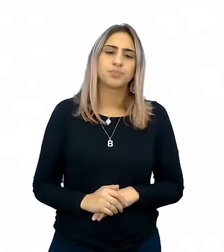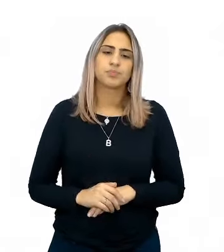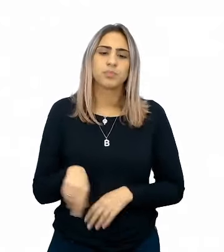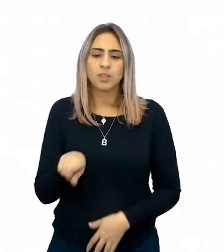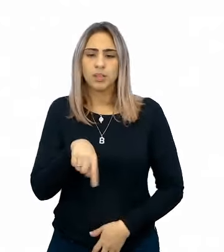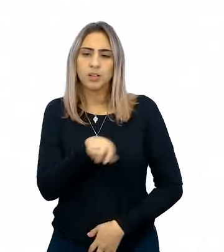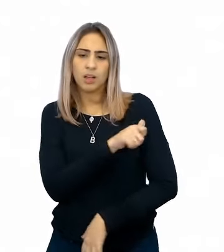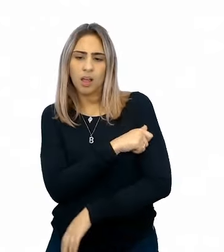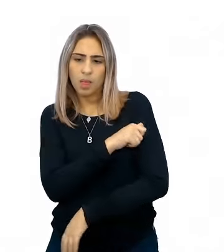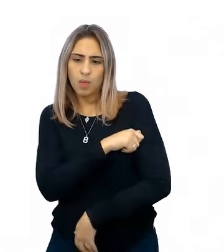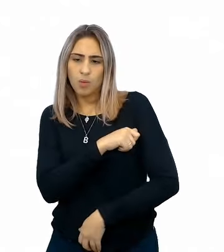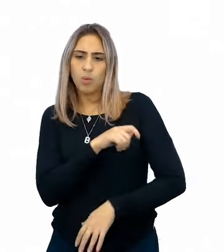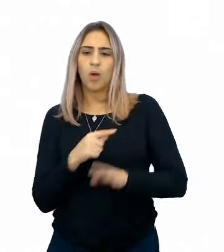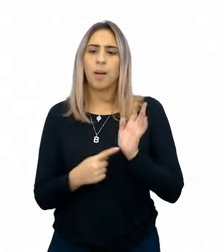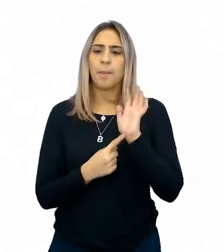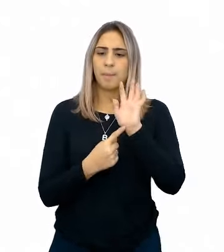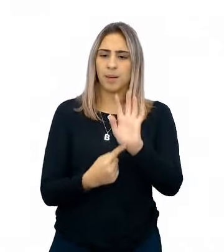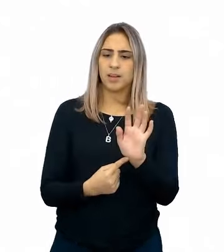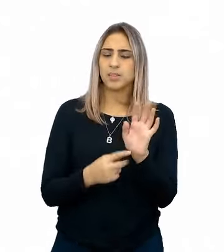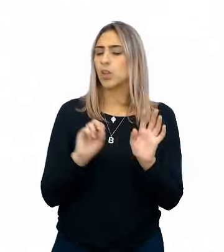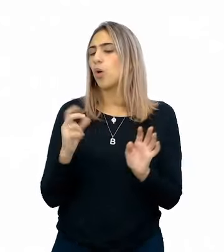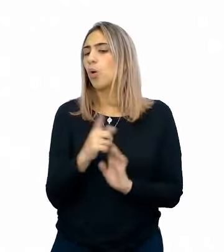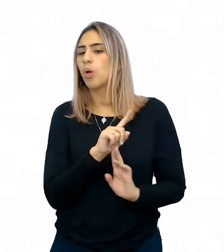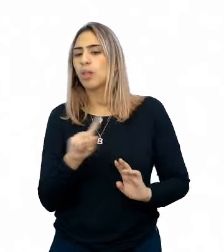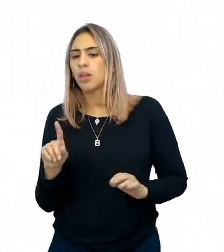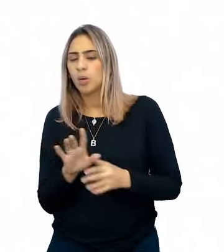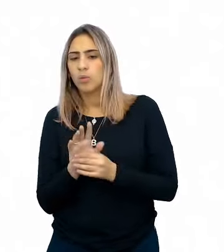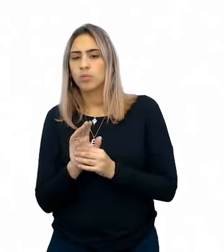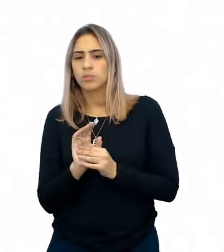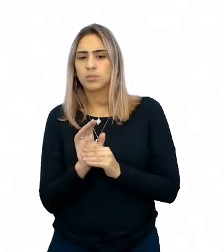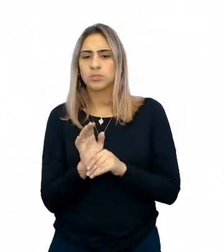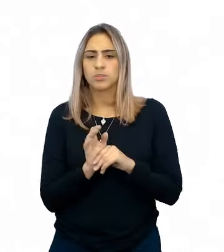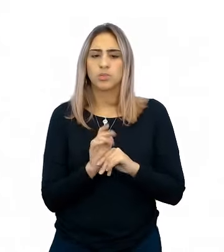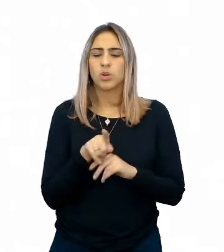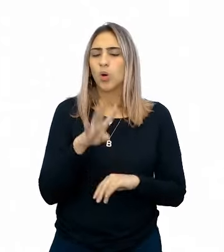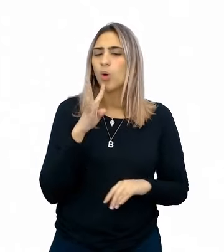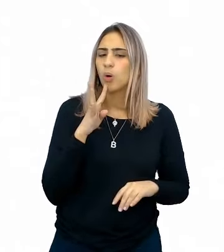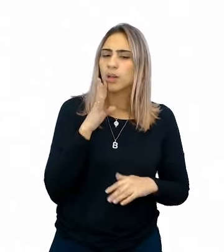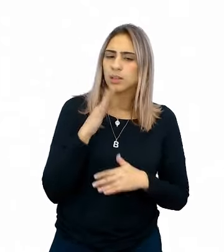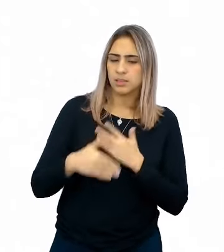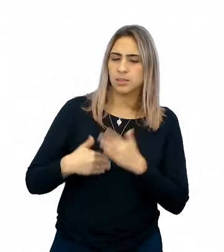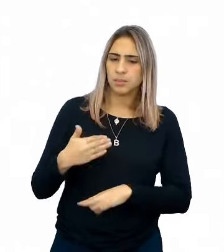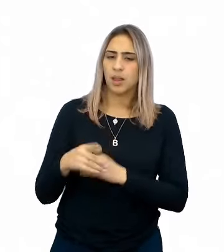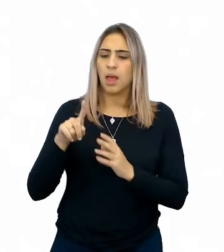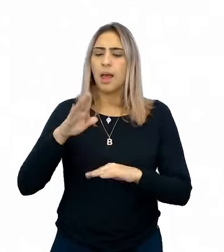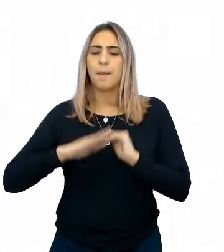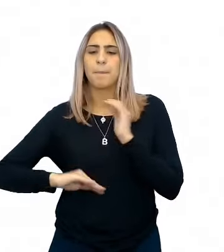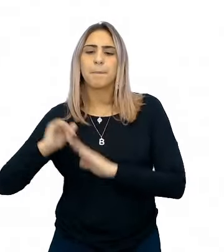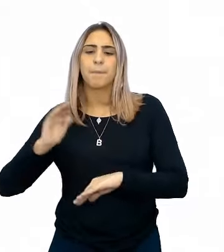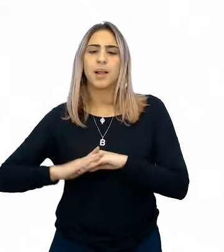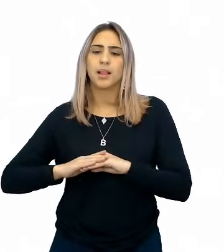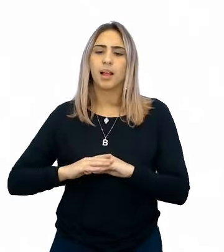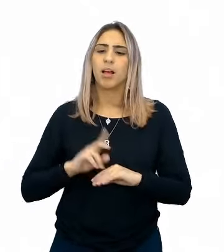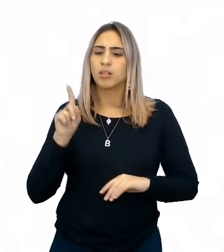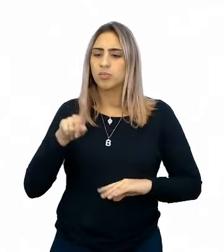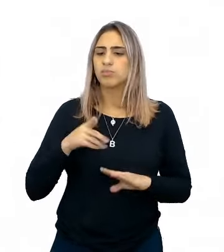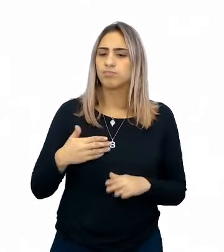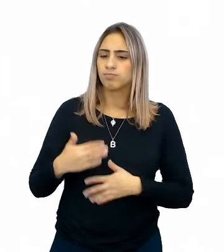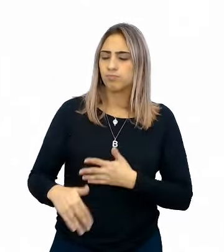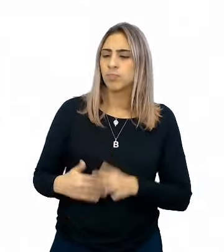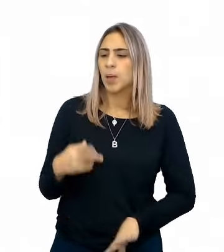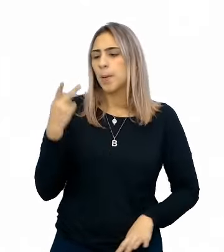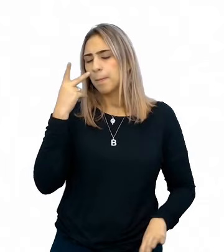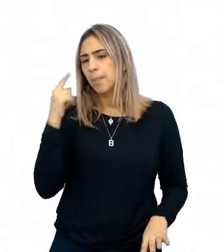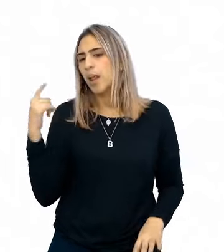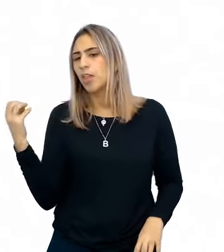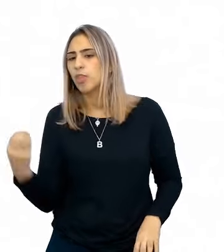os estudantes apresentam ou não o domínio dos conhecimentos e habilidades imprescindíveis para